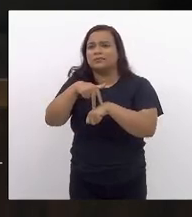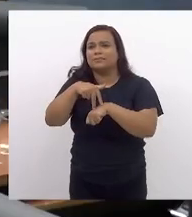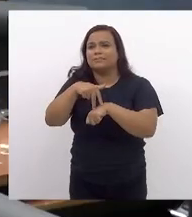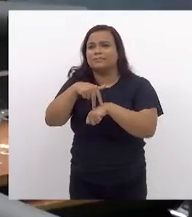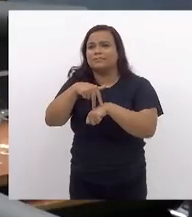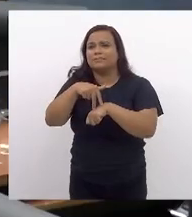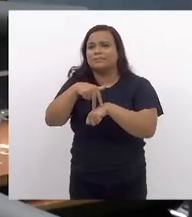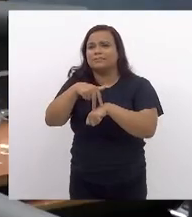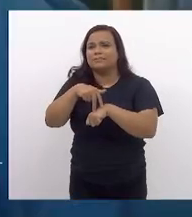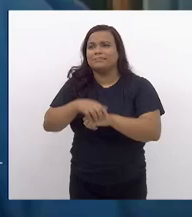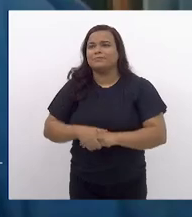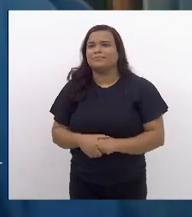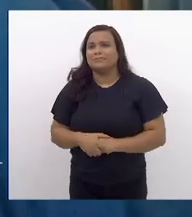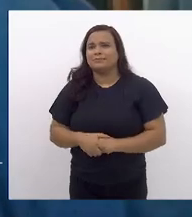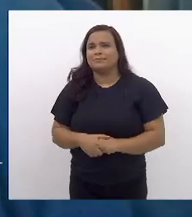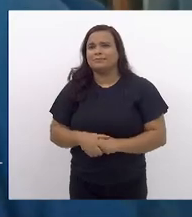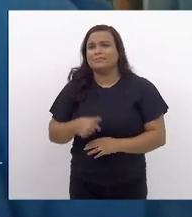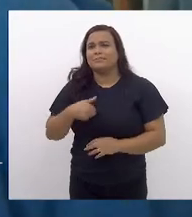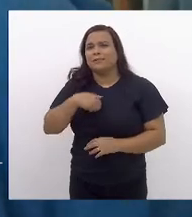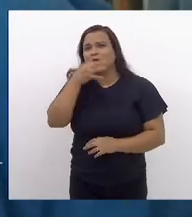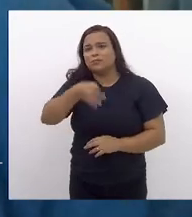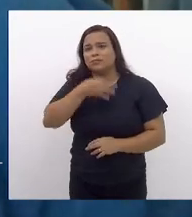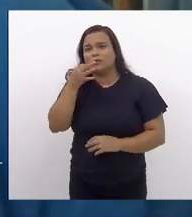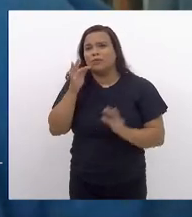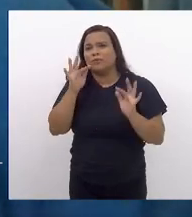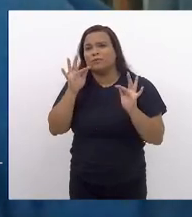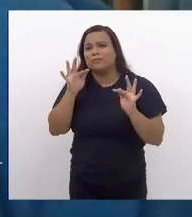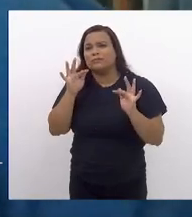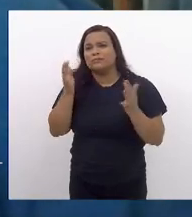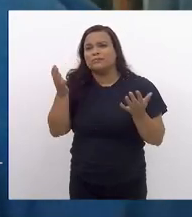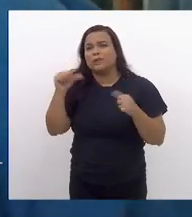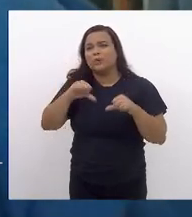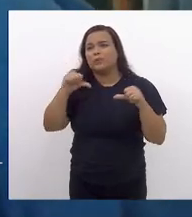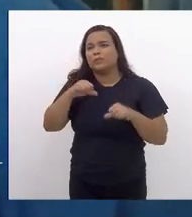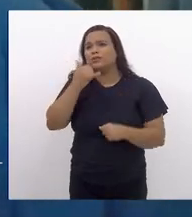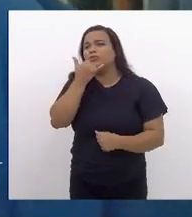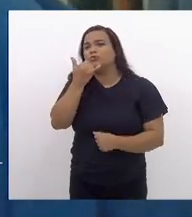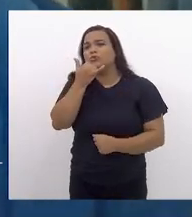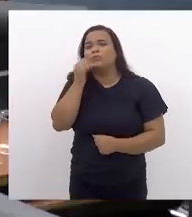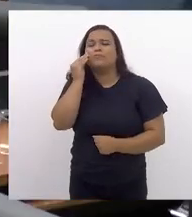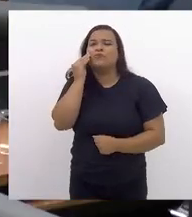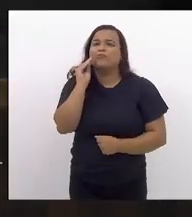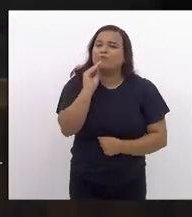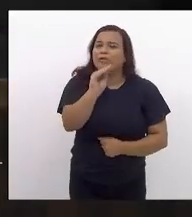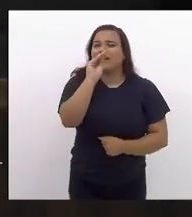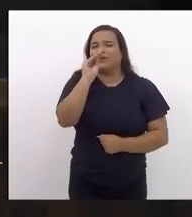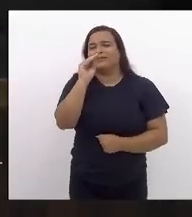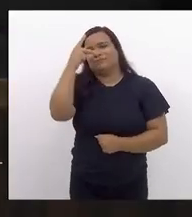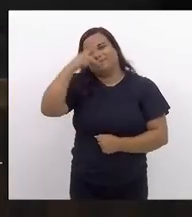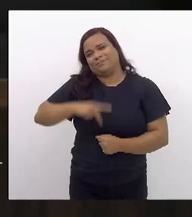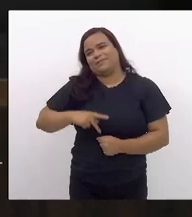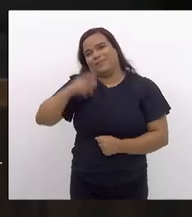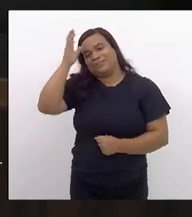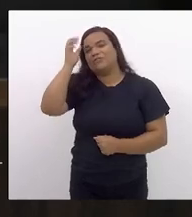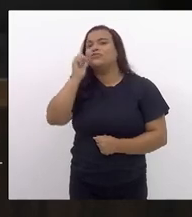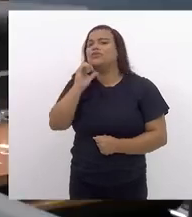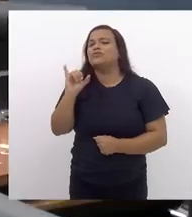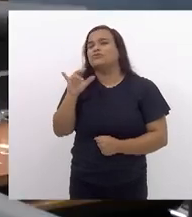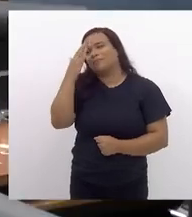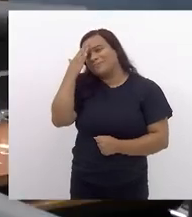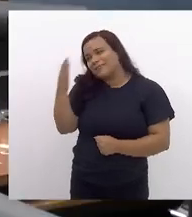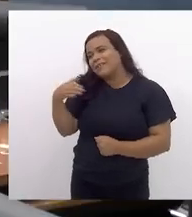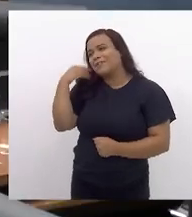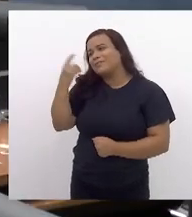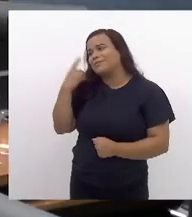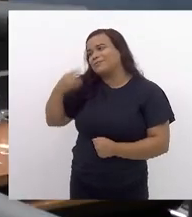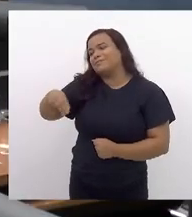Ah, é que vai ver que o meu som falhou, mas de qualquer maneira, um beijo ecológico para a presidenta Tiaju. Obrigada, deputado Carlos Mink.